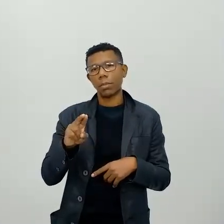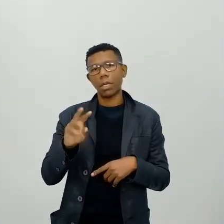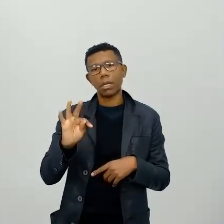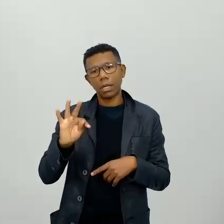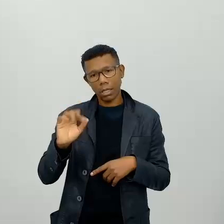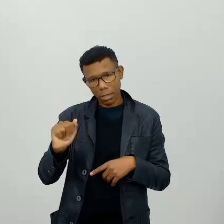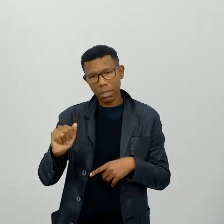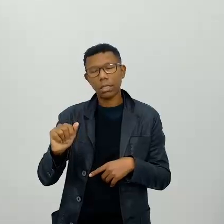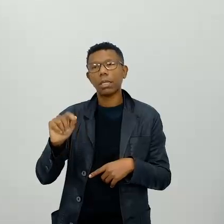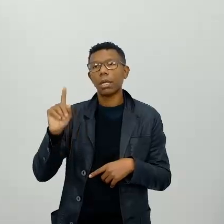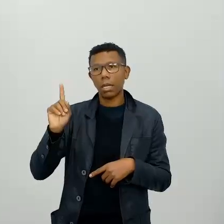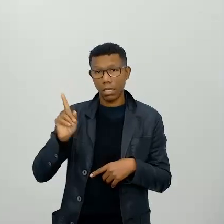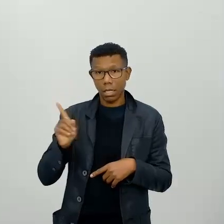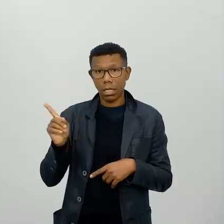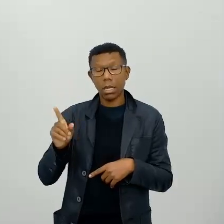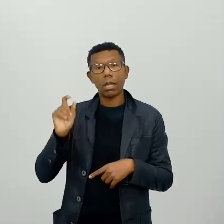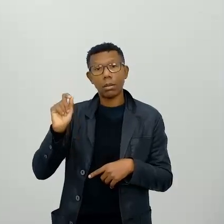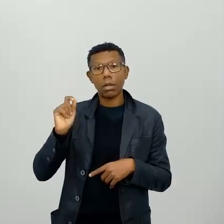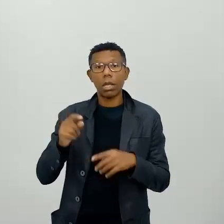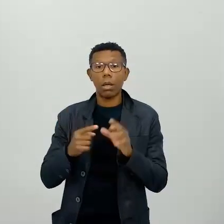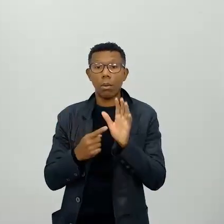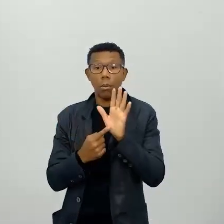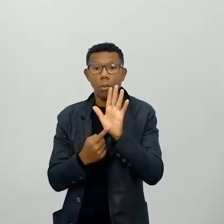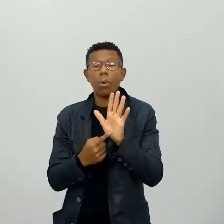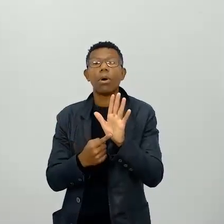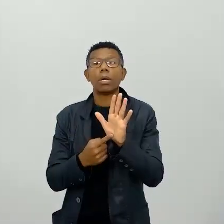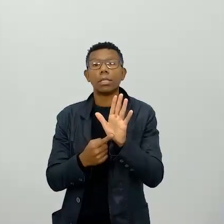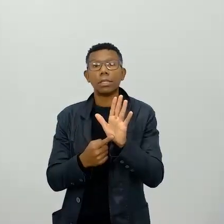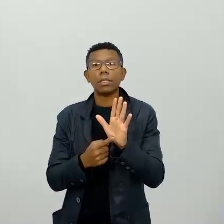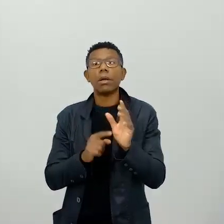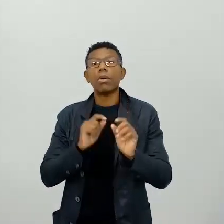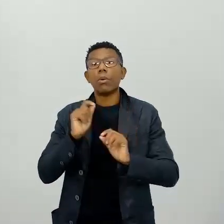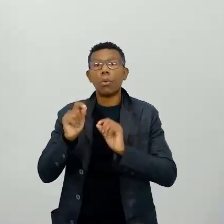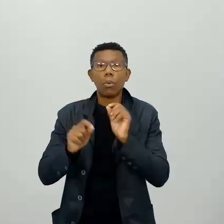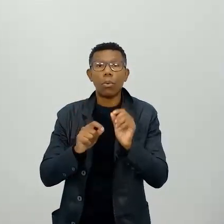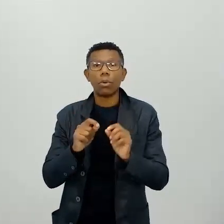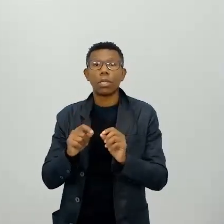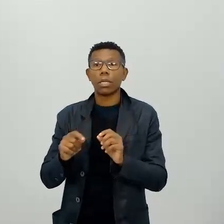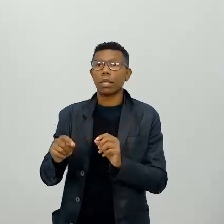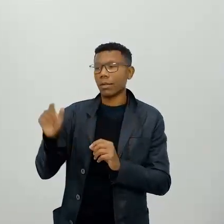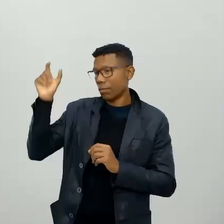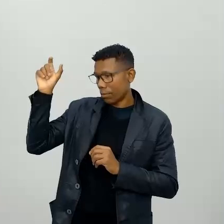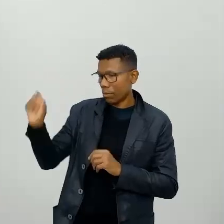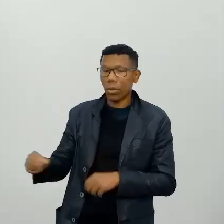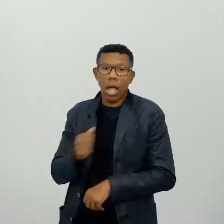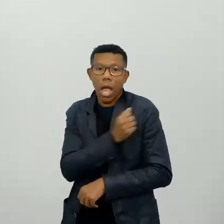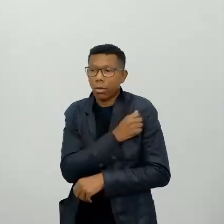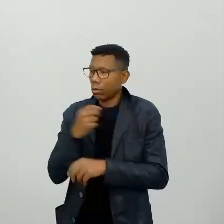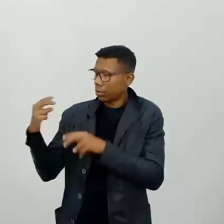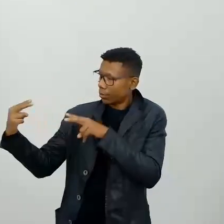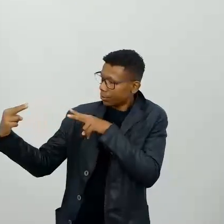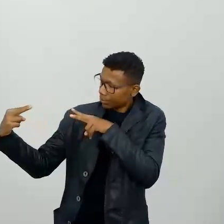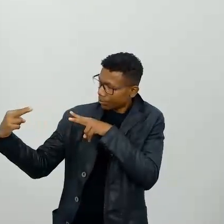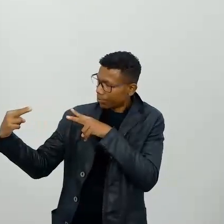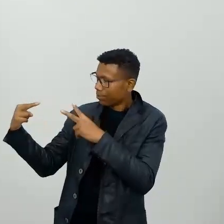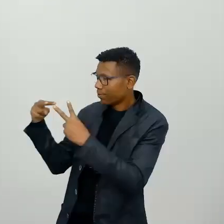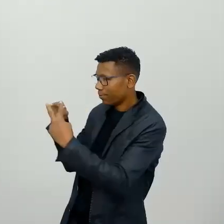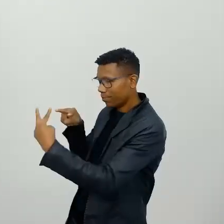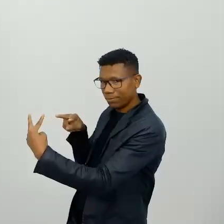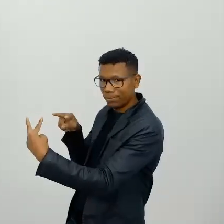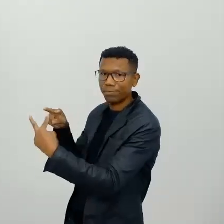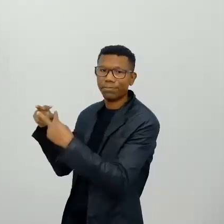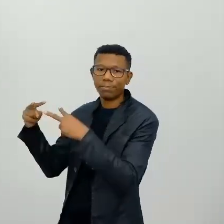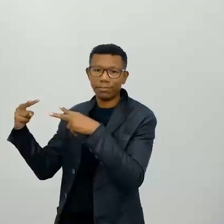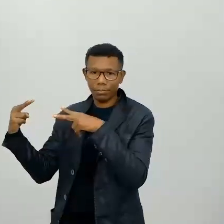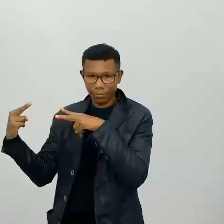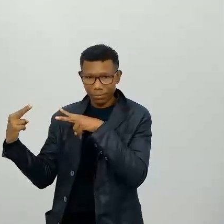dessa necessidade que estamos destacando, né? De ter um olhar sensível para aquilo que está se identificando. Então, ela